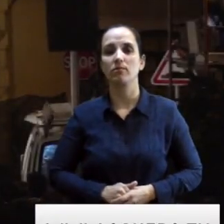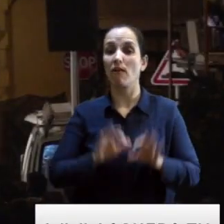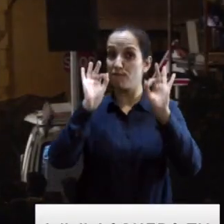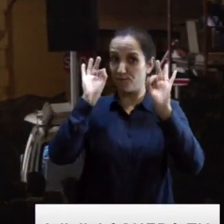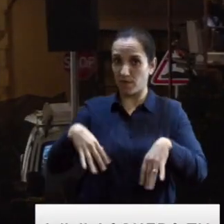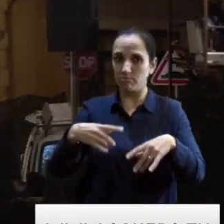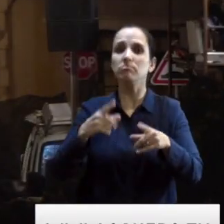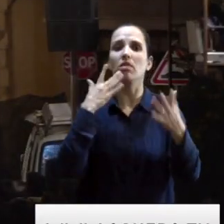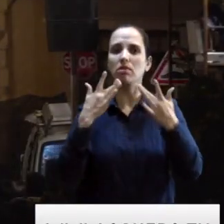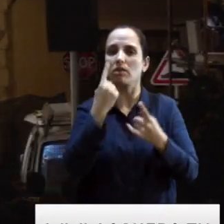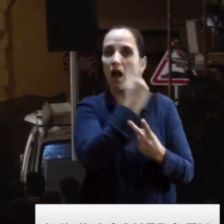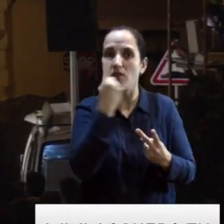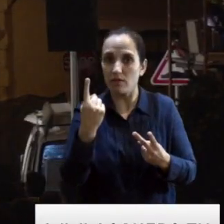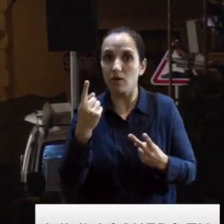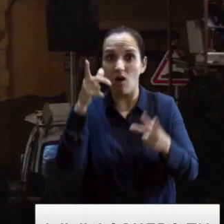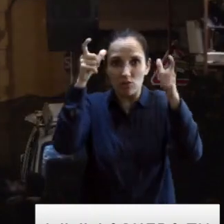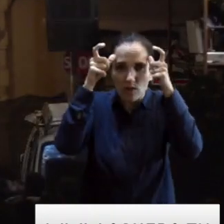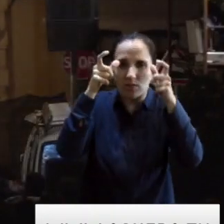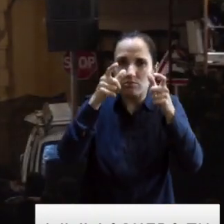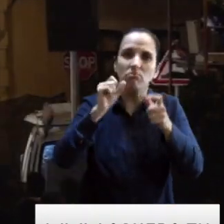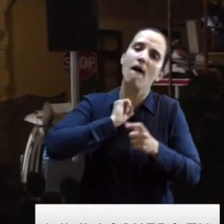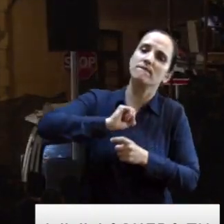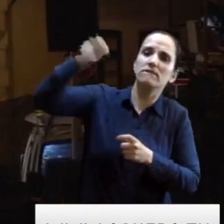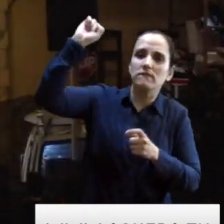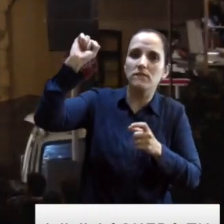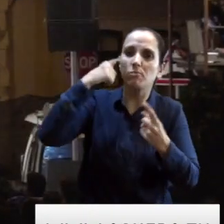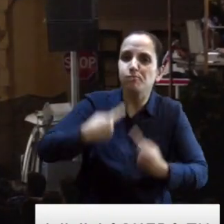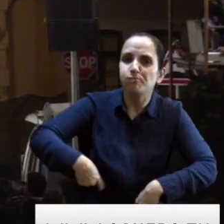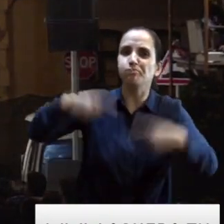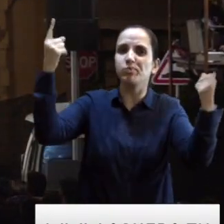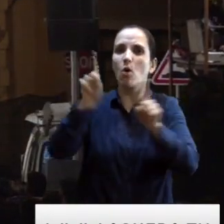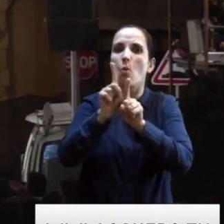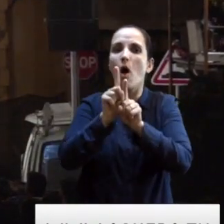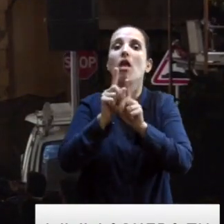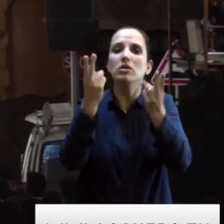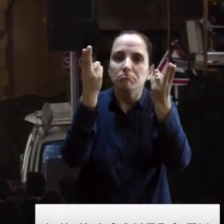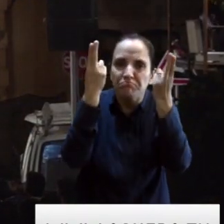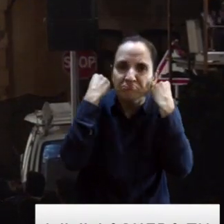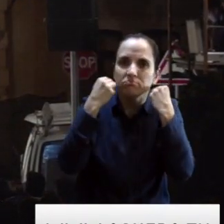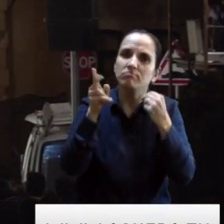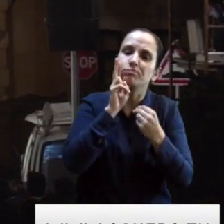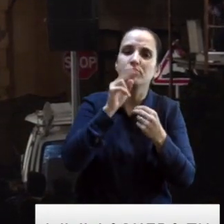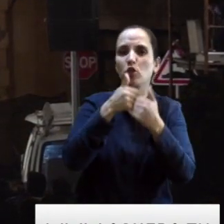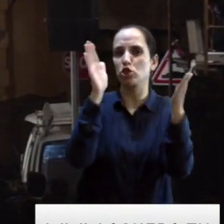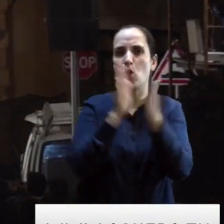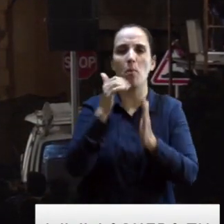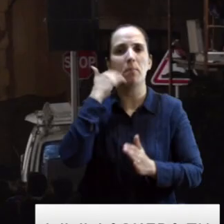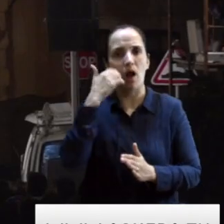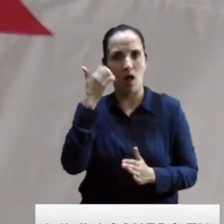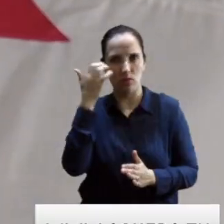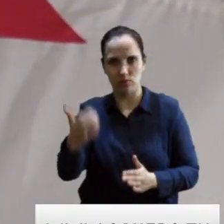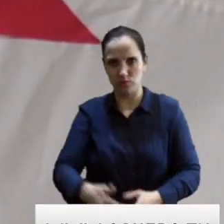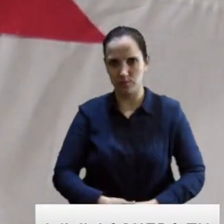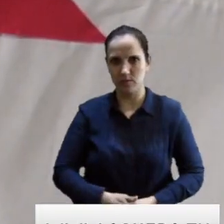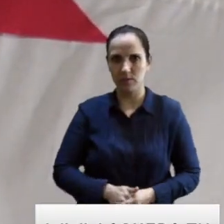No final de cada peça, o Judas traidor é enforcado em praça pública como sinal de redenção dos seus pecados. Quem não vem